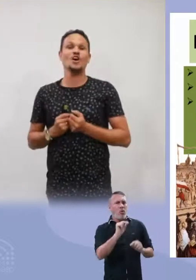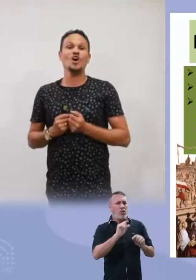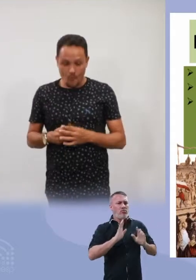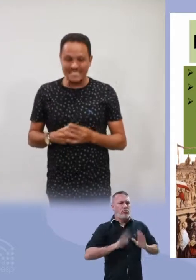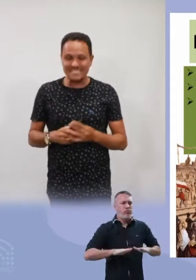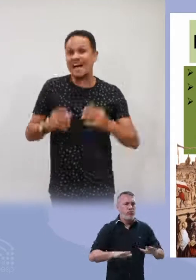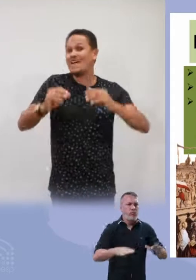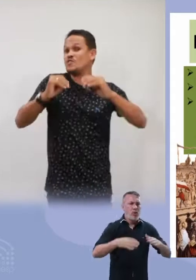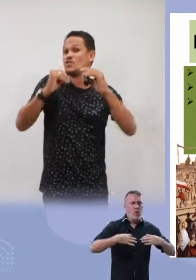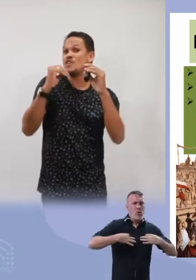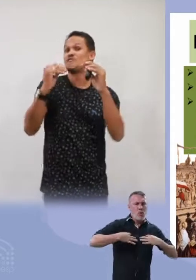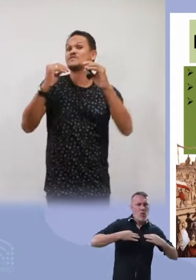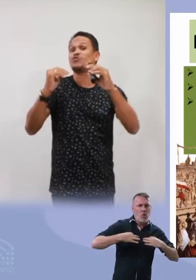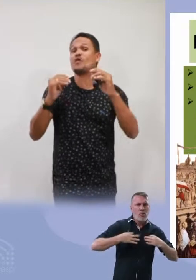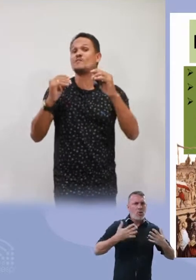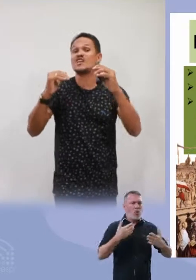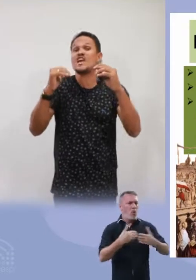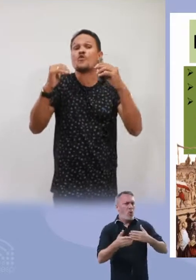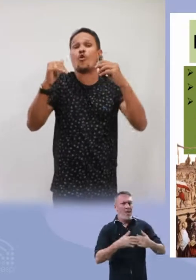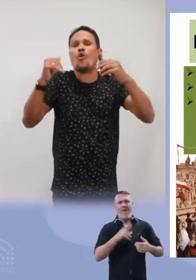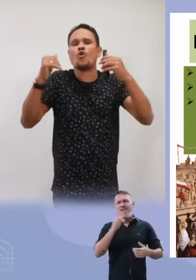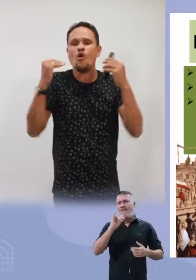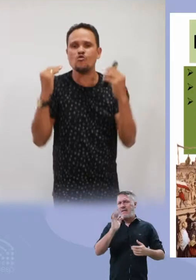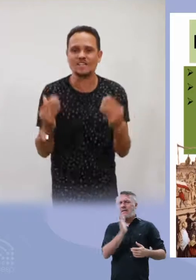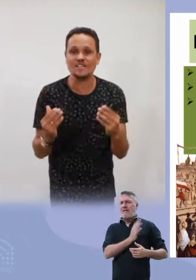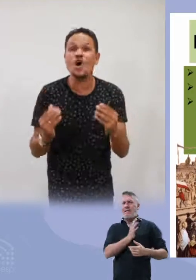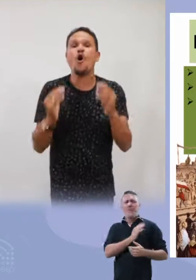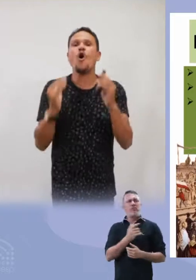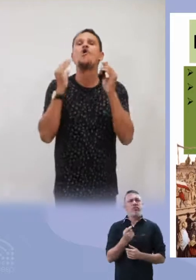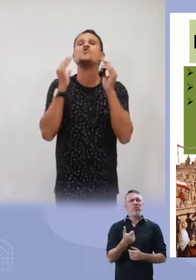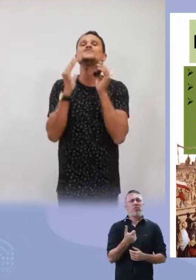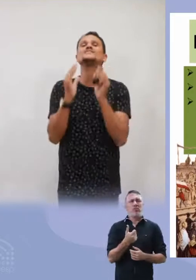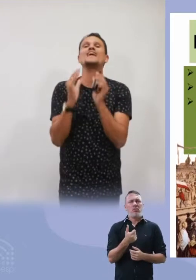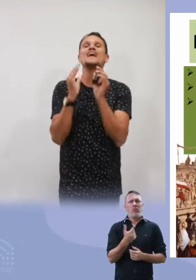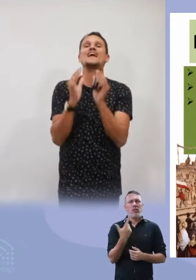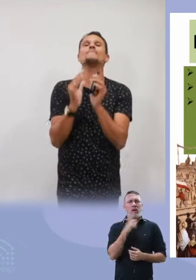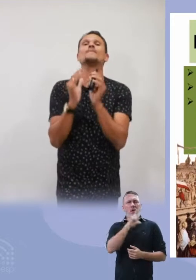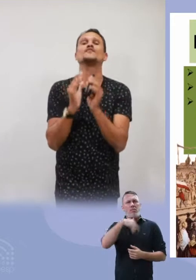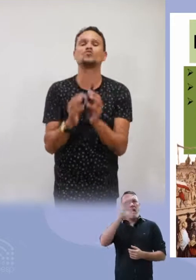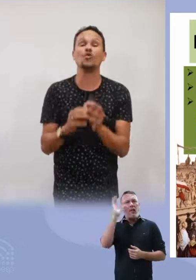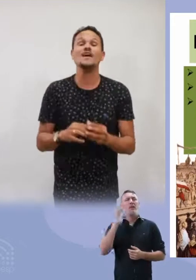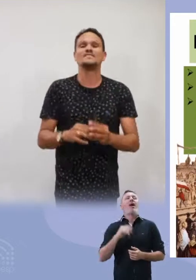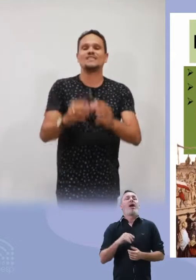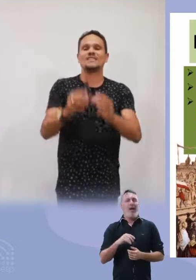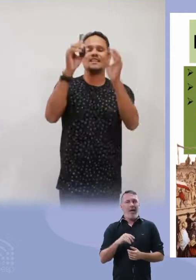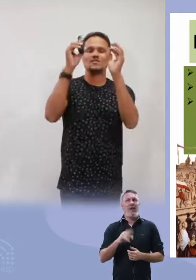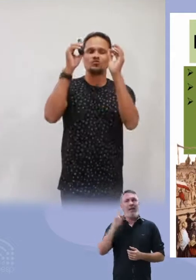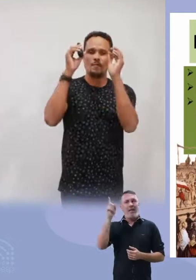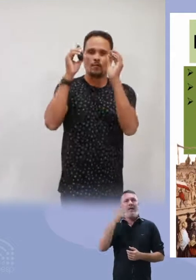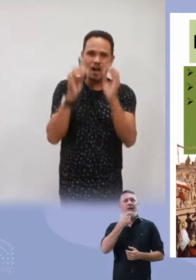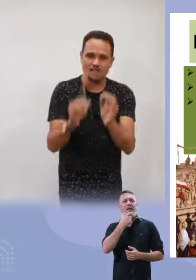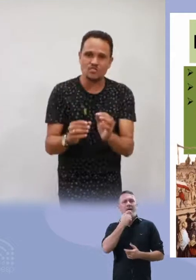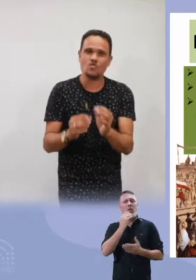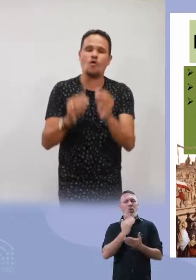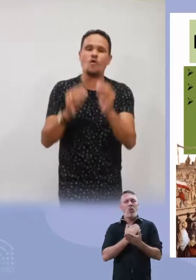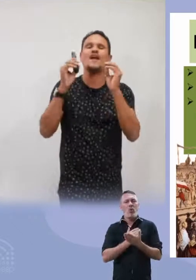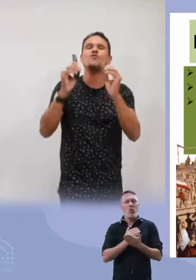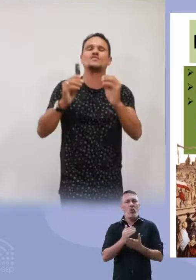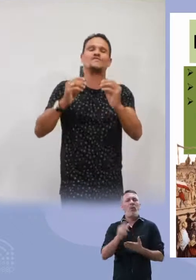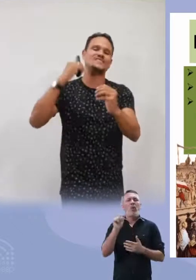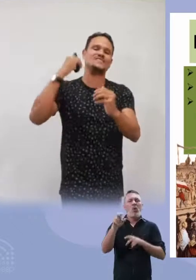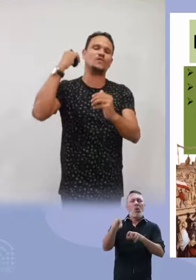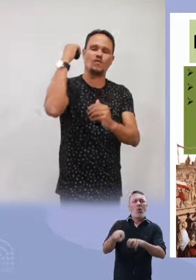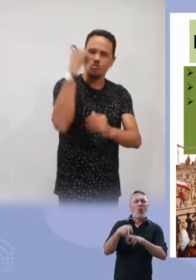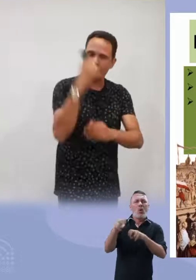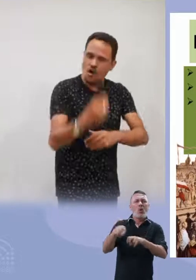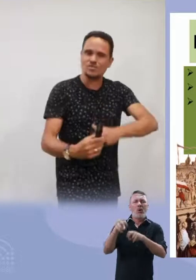quentes. Começava aí o que nós vamos dar o nome de encloses, ou cercamento. Se lá na sua prova te cobrar o que